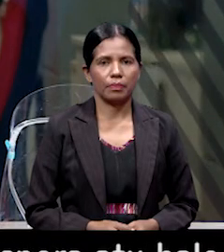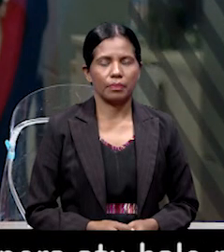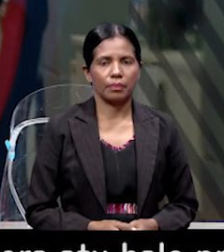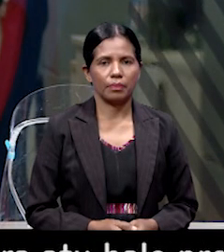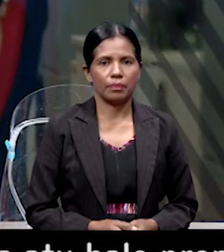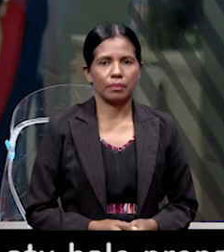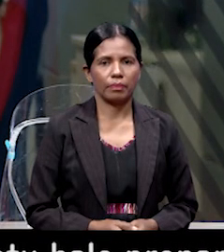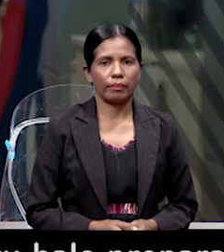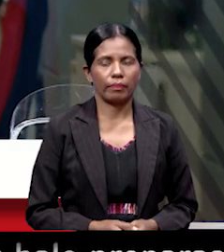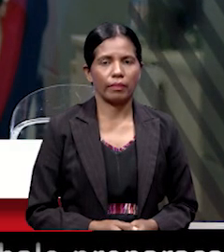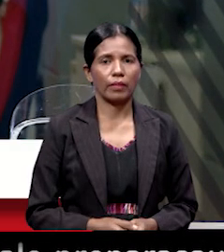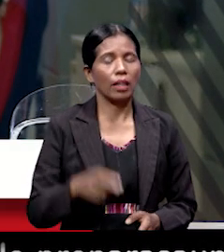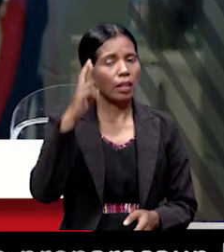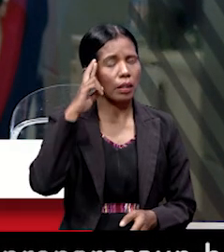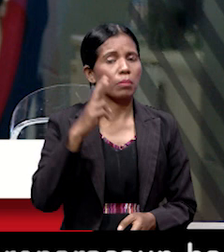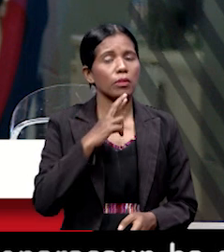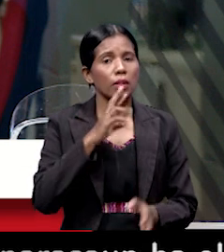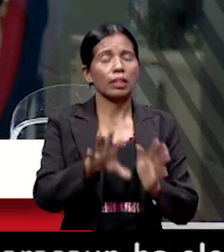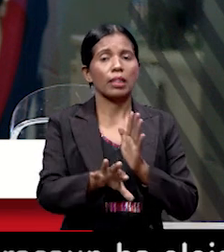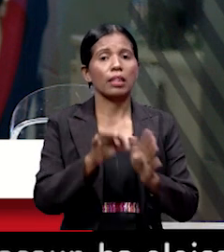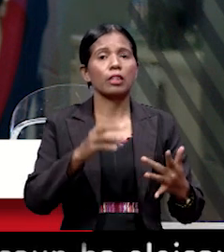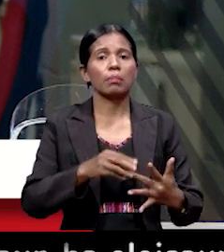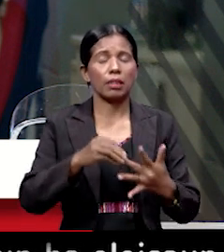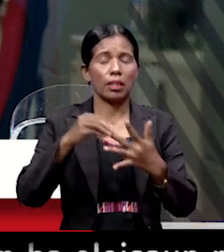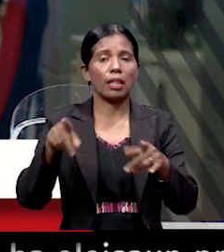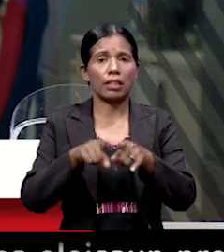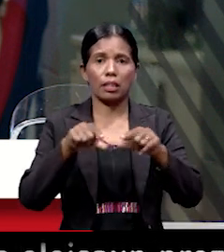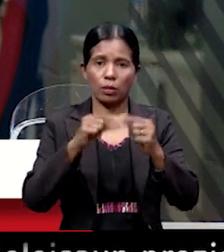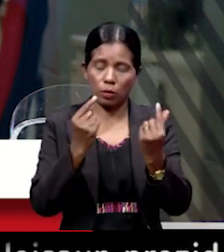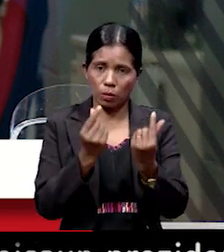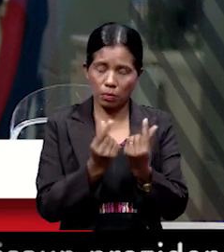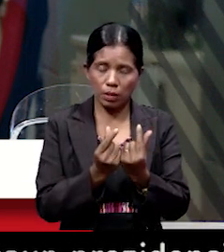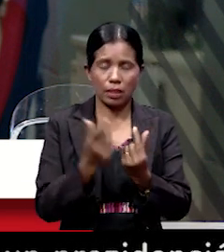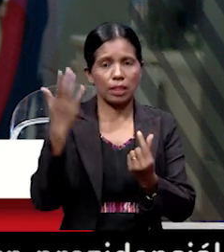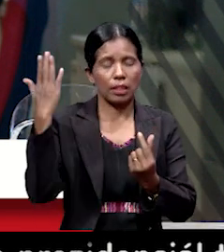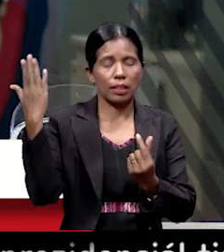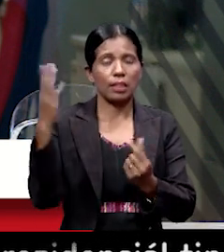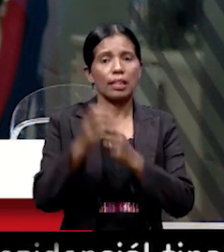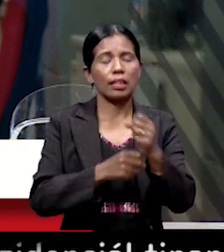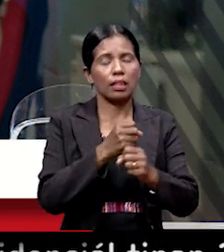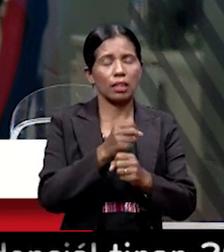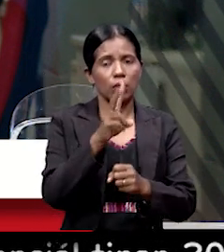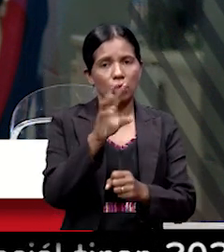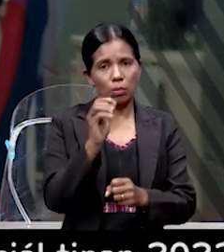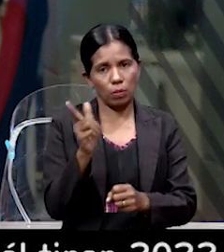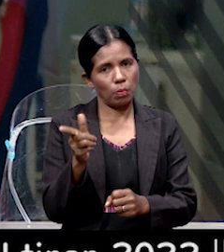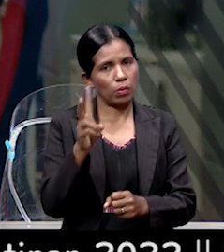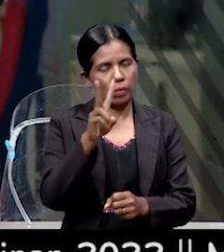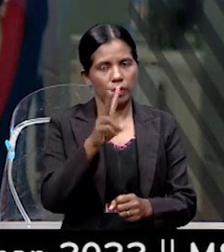Zuzera Muzorta escolhido no dar equipa avaliação para o prêmio Jaiat Fraternidade Humana de um rua, Ronulo Aracenruá.